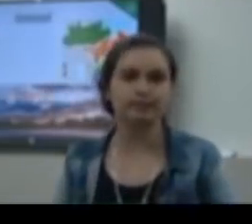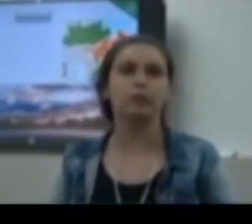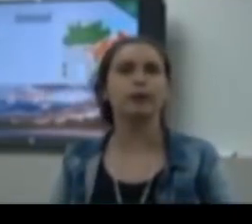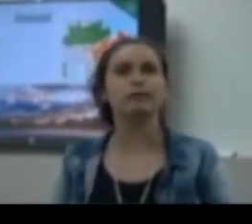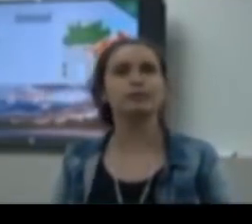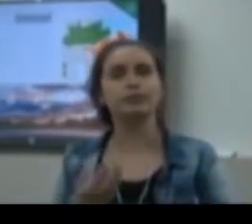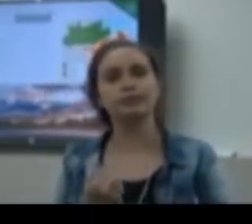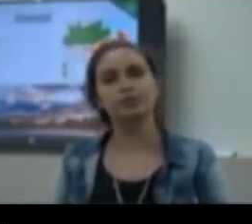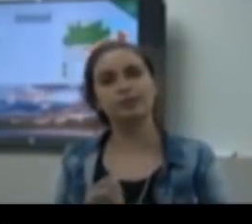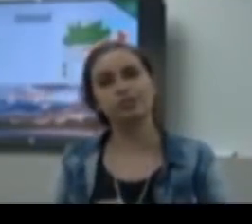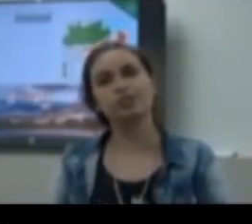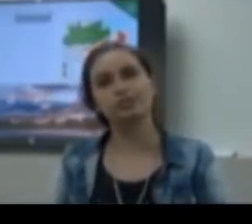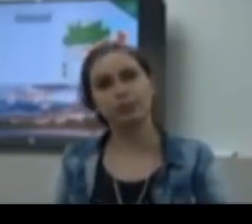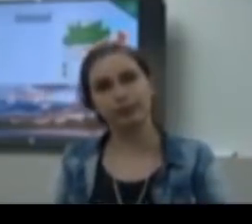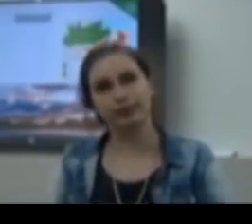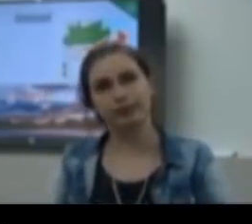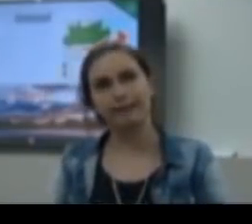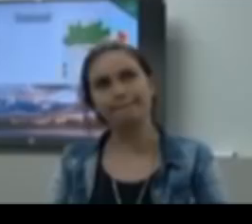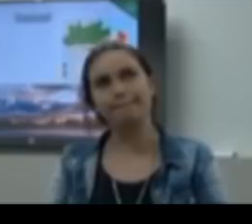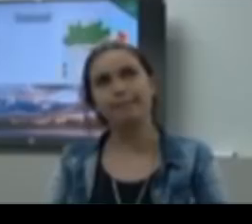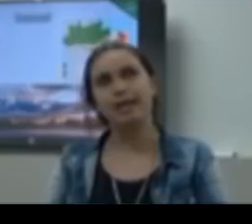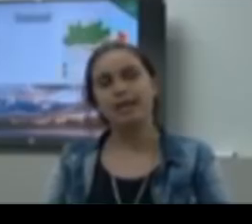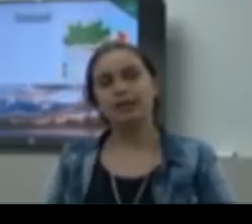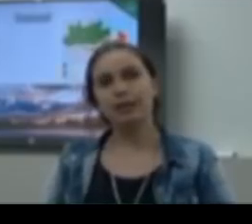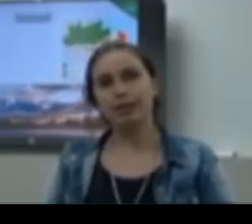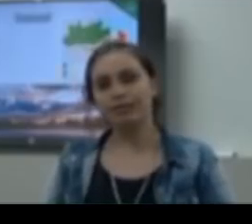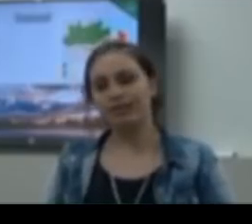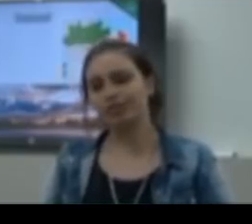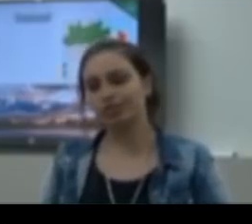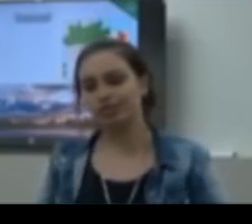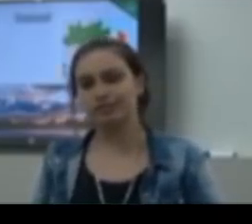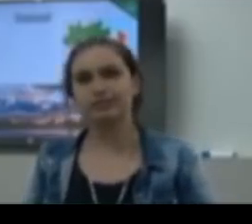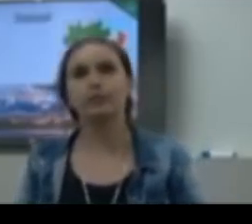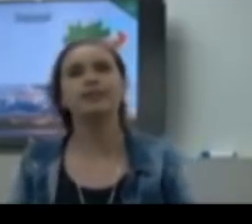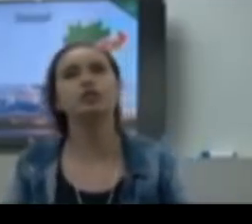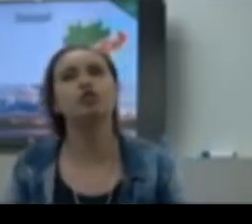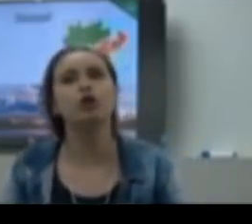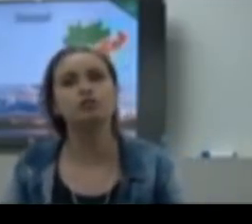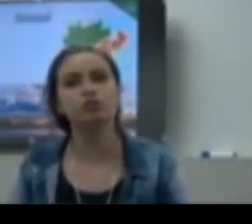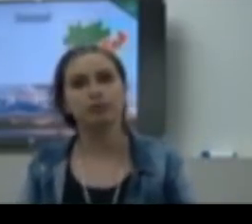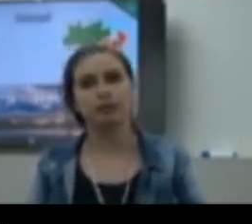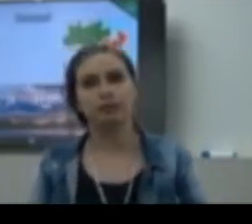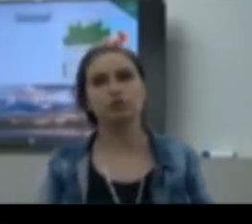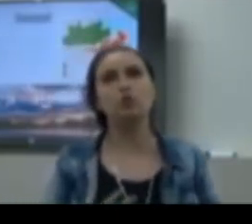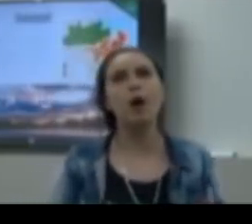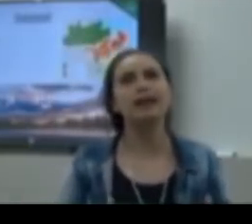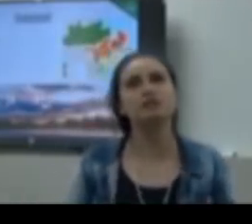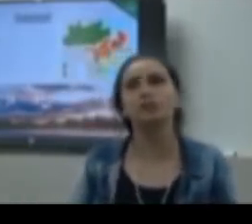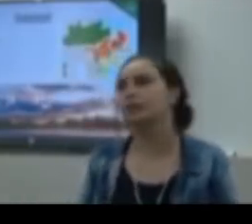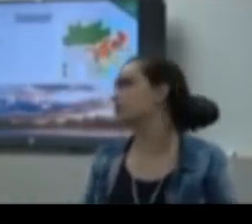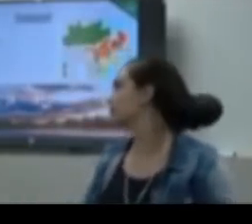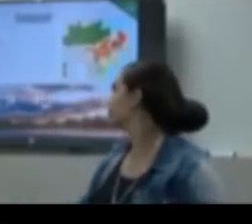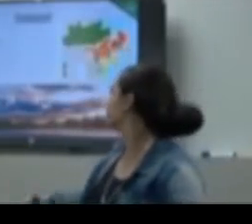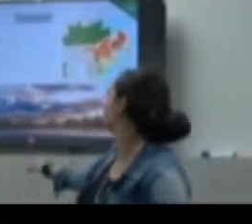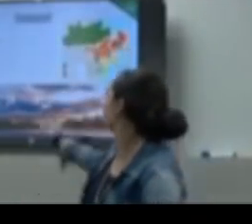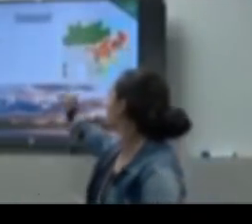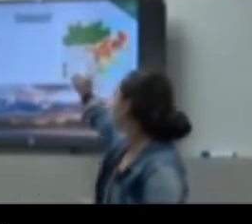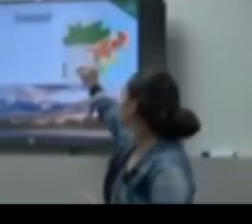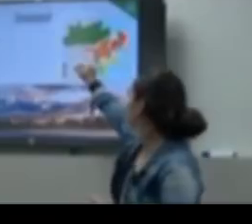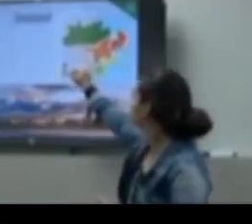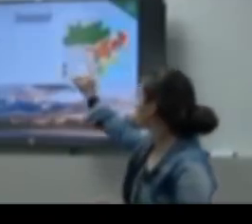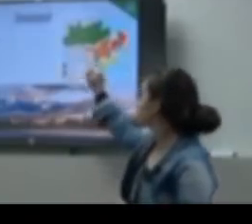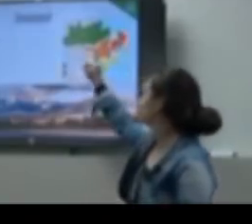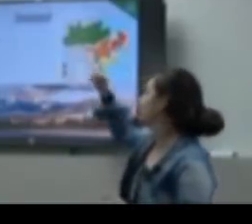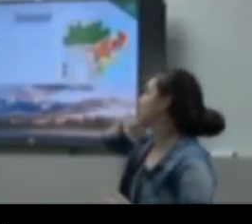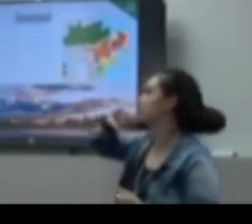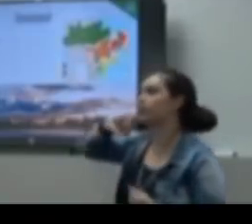focar mais, que é o mais importante pra gente nesse momento, tá? Então, ele é uma faixa de transição entre 2 domínios. Quais domínios? Então, tá mostrando aqui